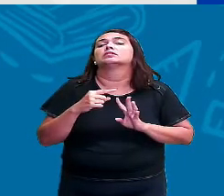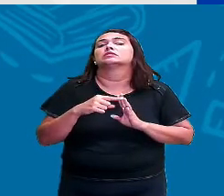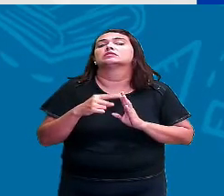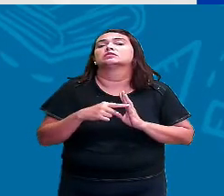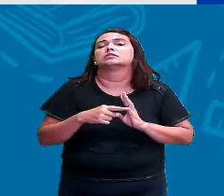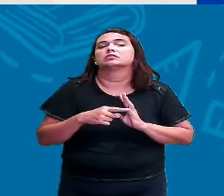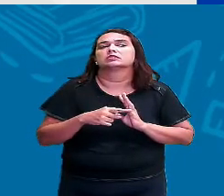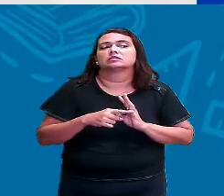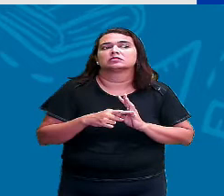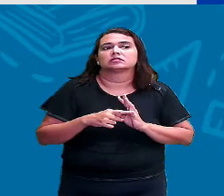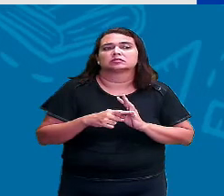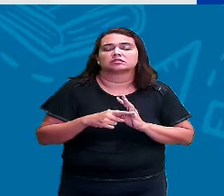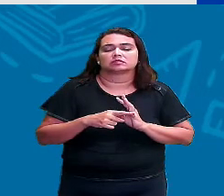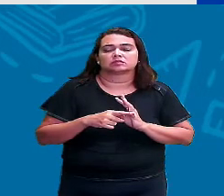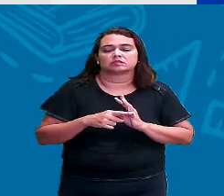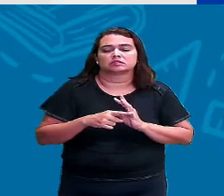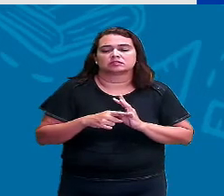não dá?